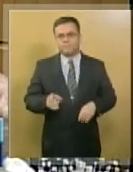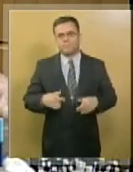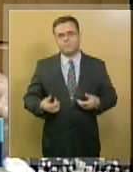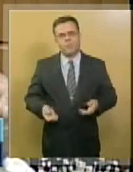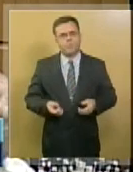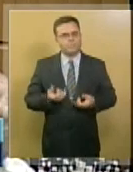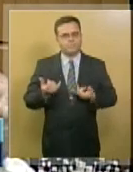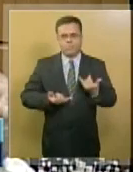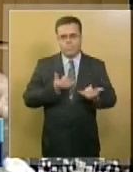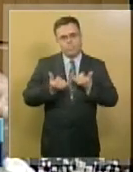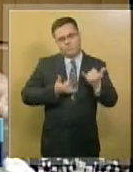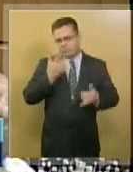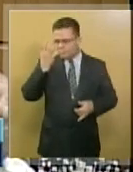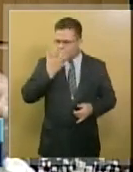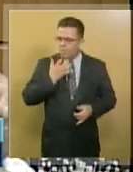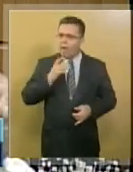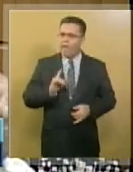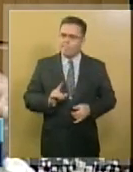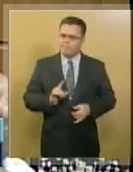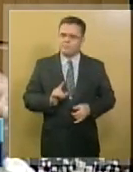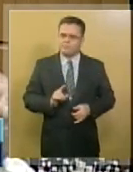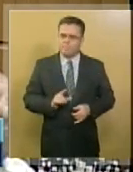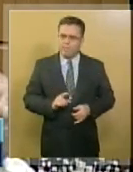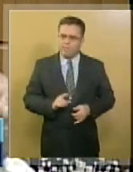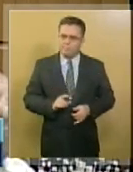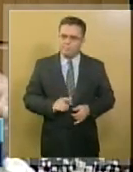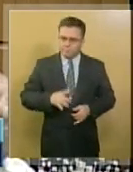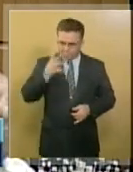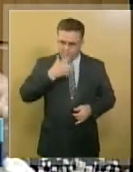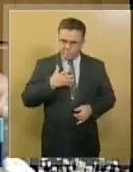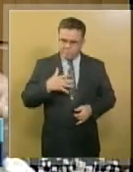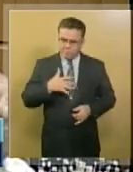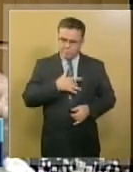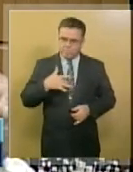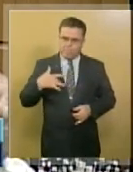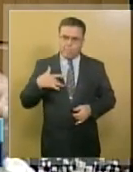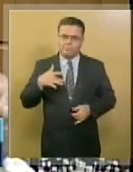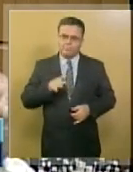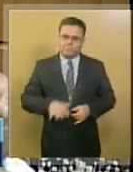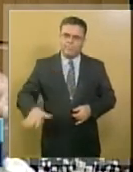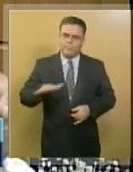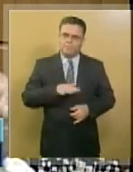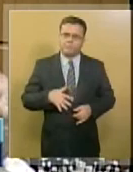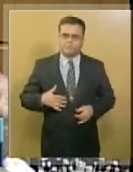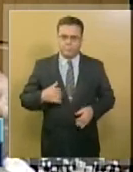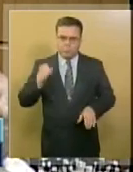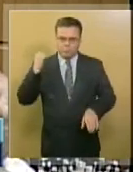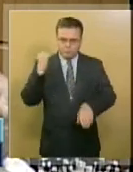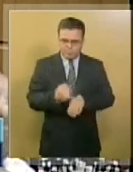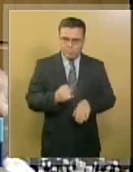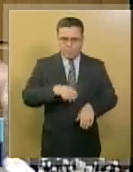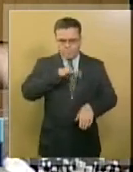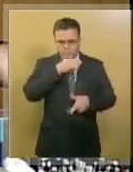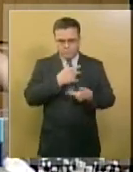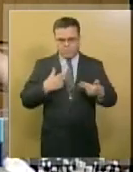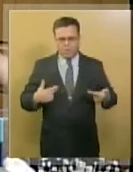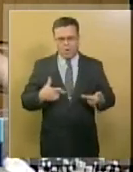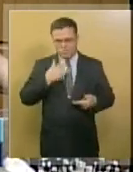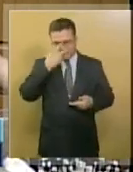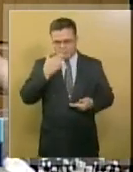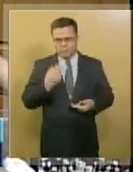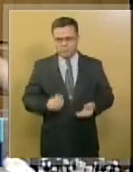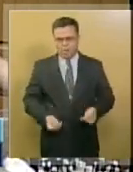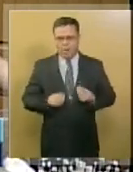Isso não é uma brincadeira. Isso é um problema gravíssimo de saúde pública. Matar animais, senhores, como o Centro de